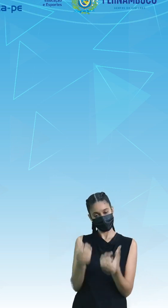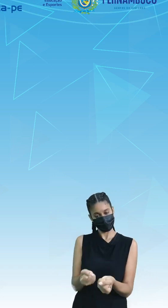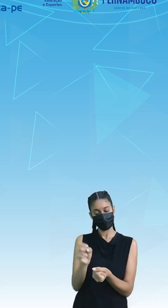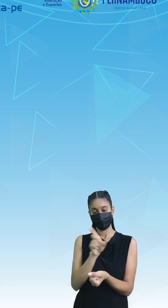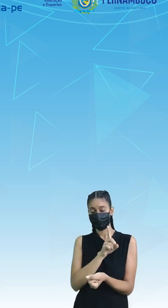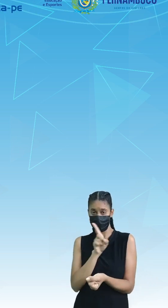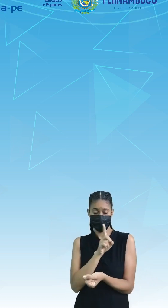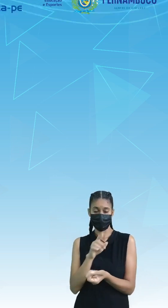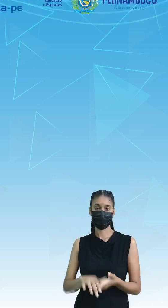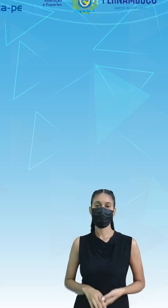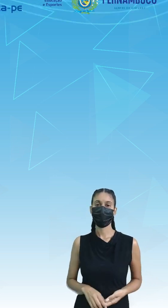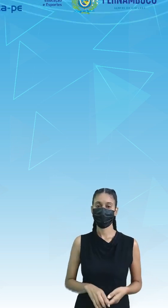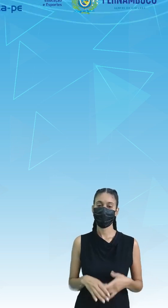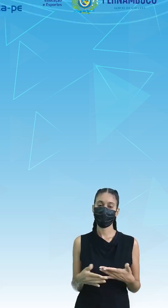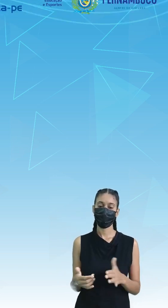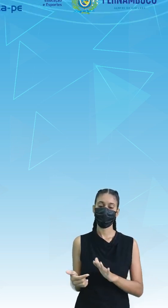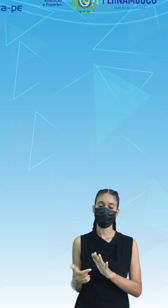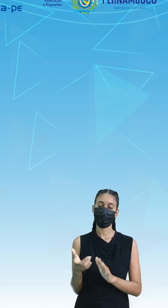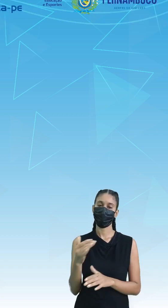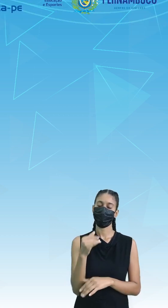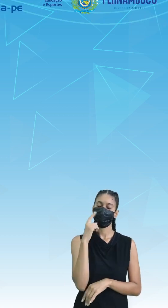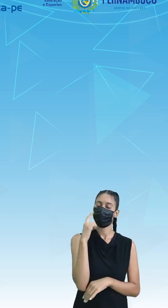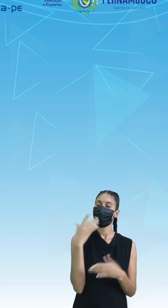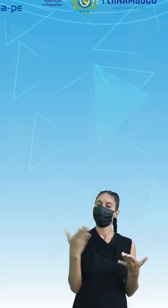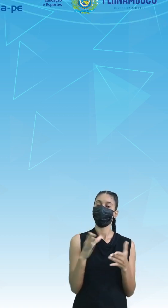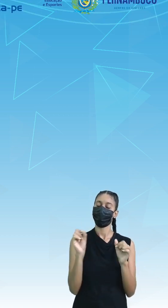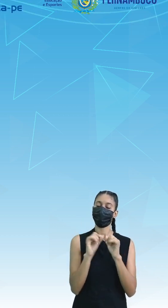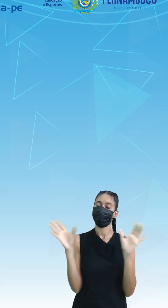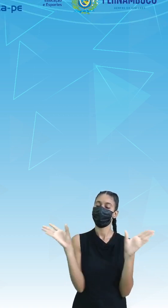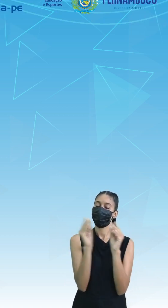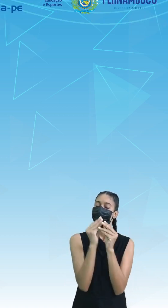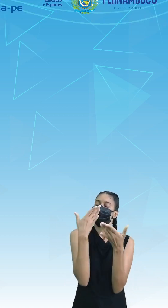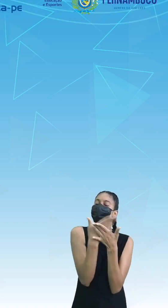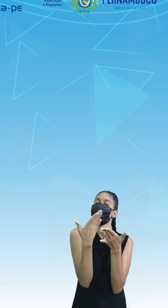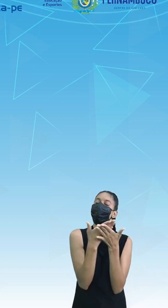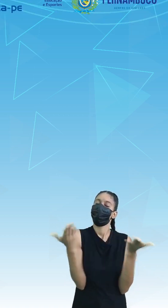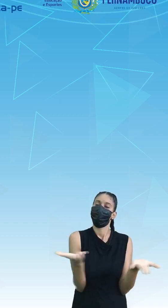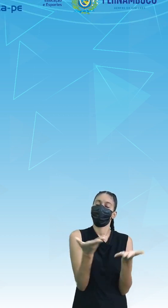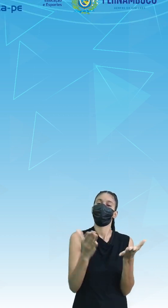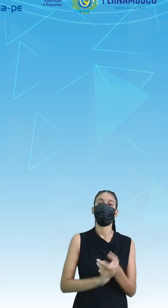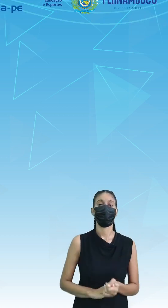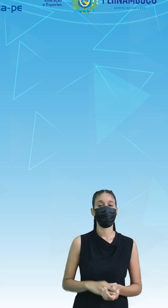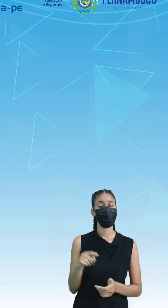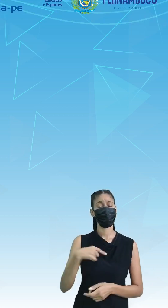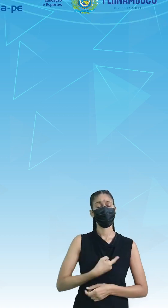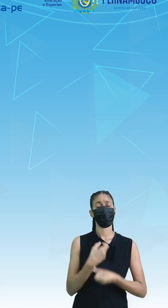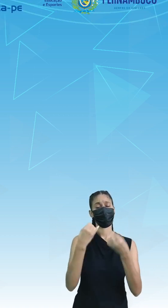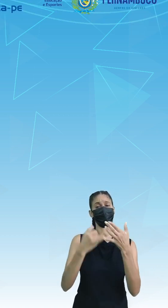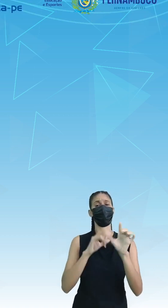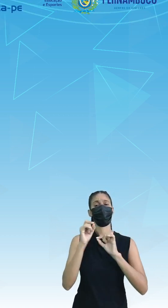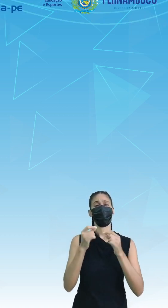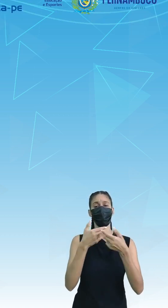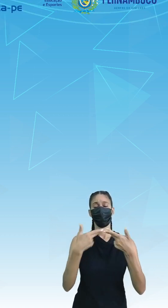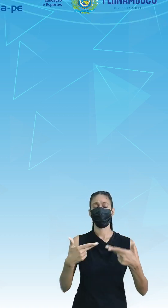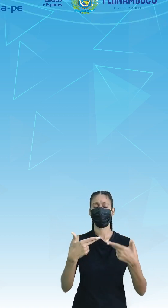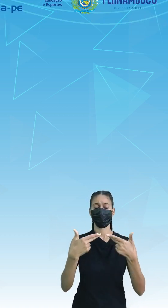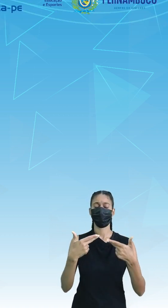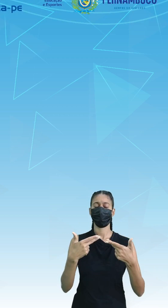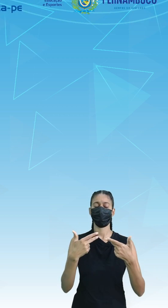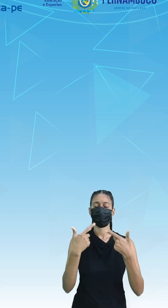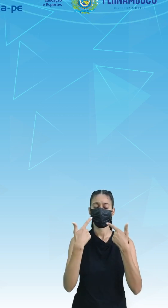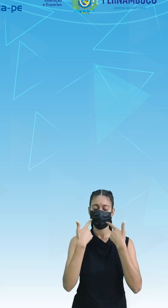não aprovação. Então, vamos fazer agora um resumo da aula de hoje. Hoje nós falamos sobre elementos